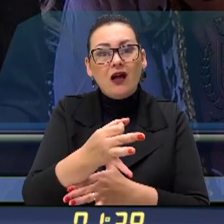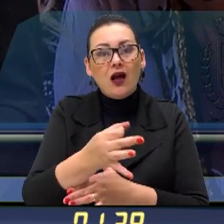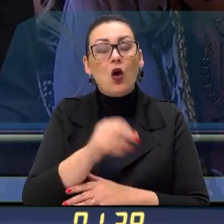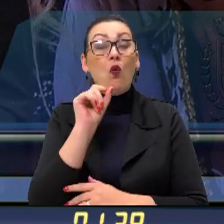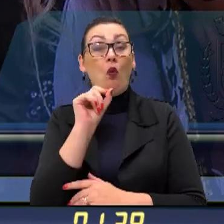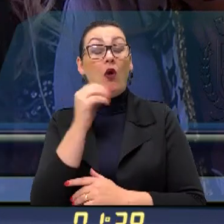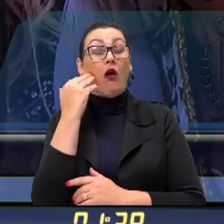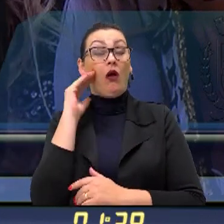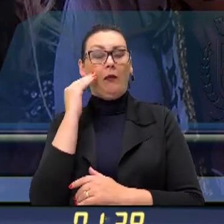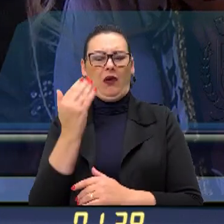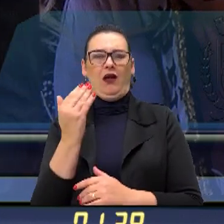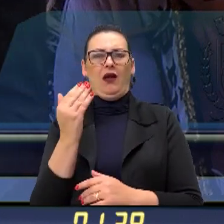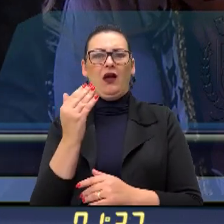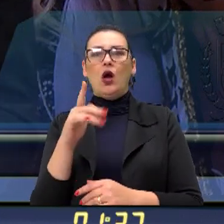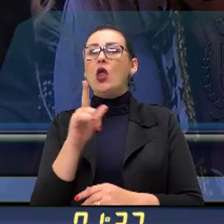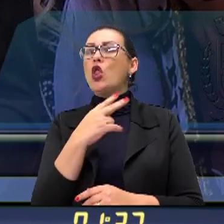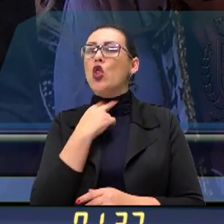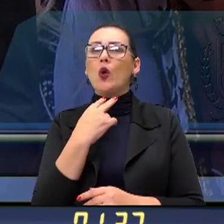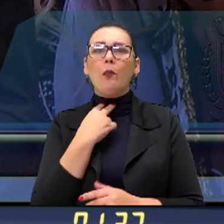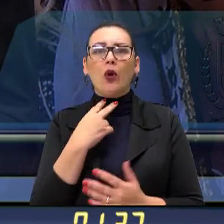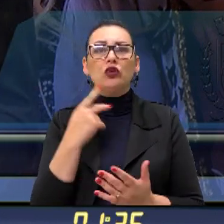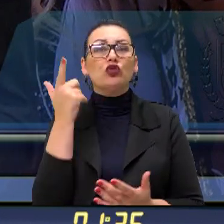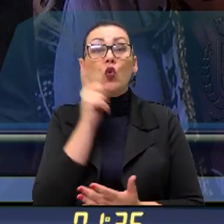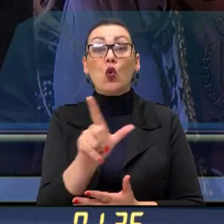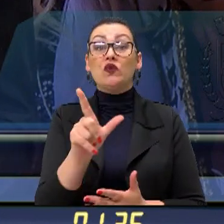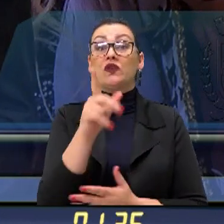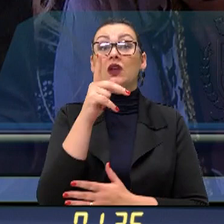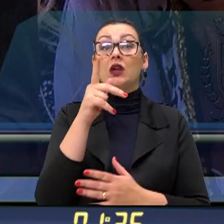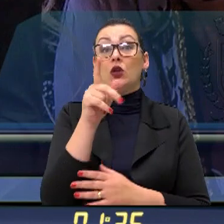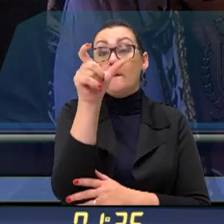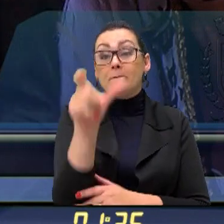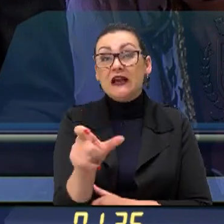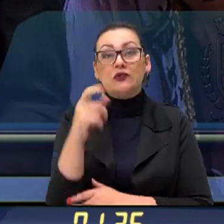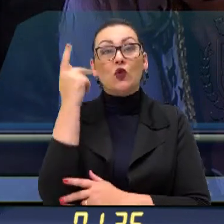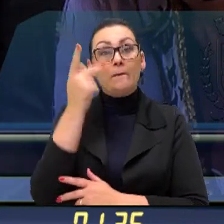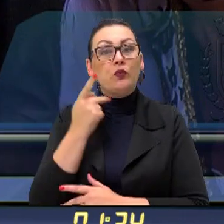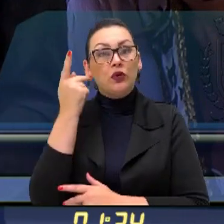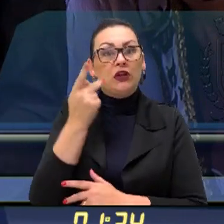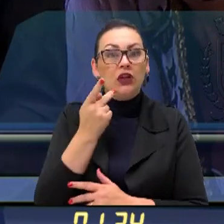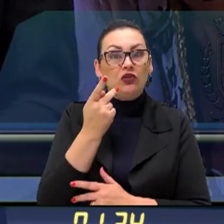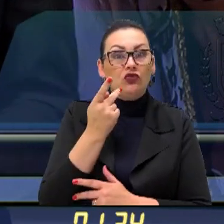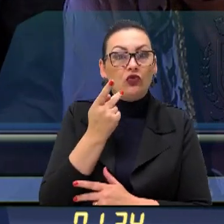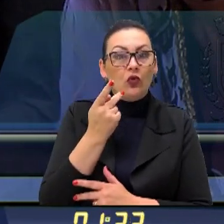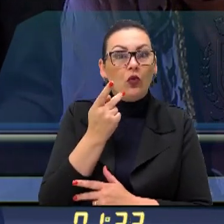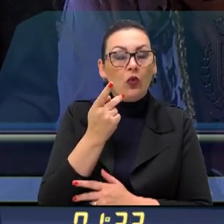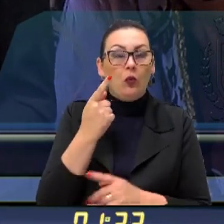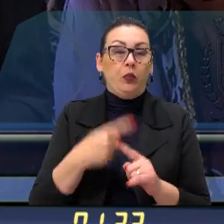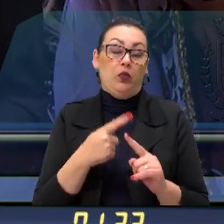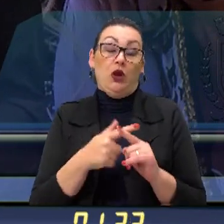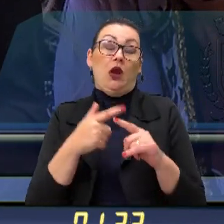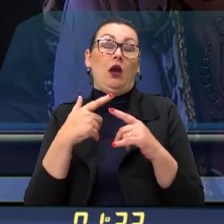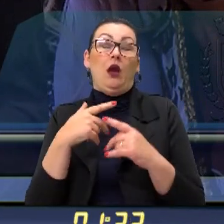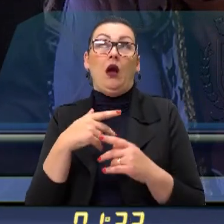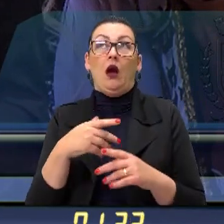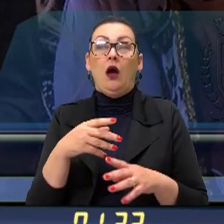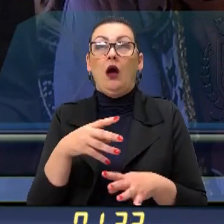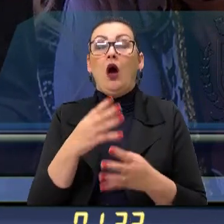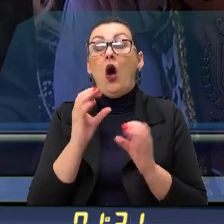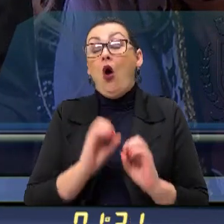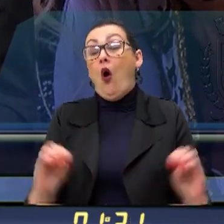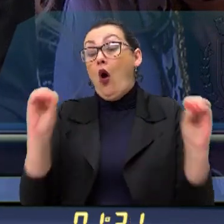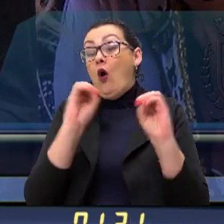O que penso é que não devem estar conseguindo alguém político da oposição, né, porque adoram